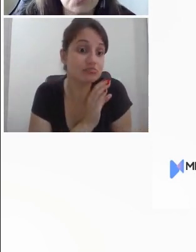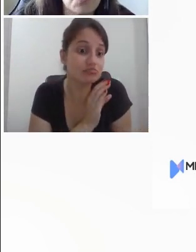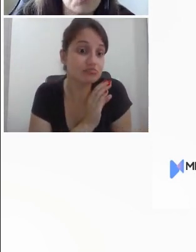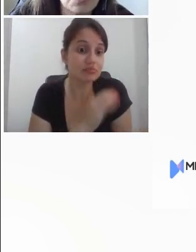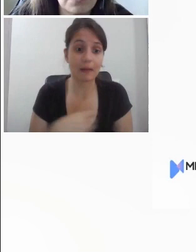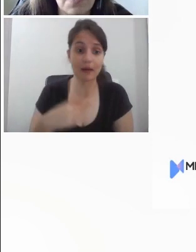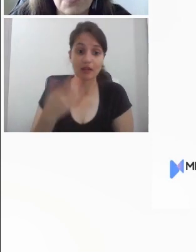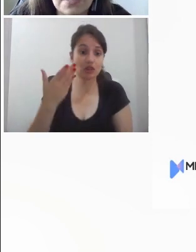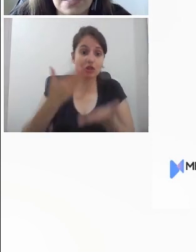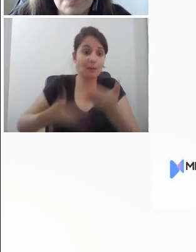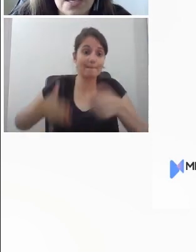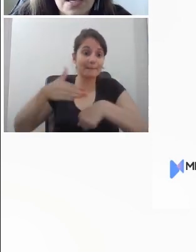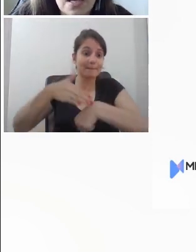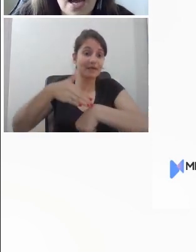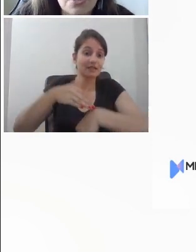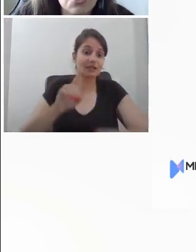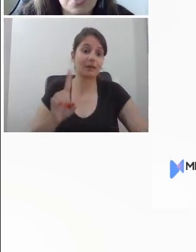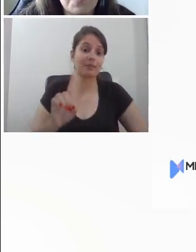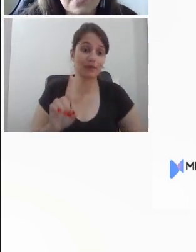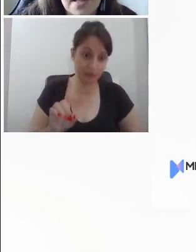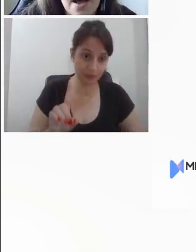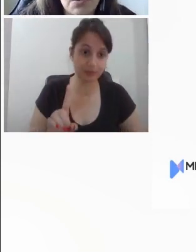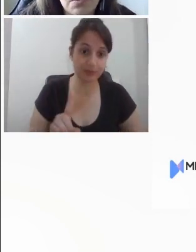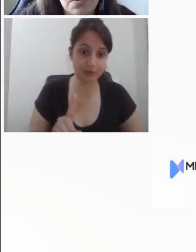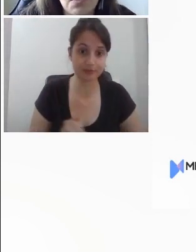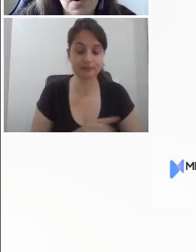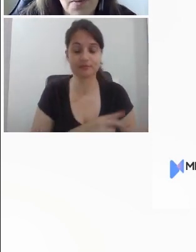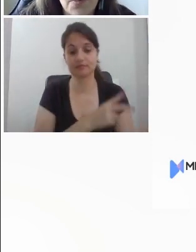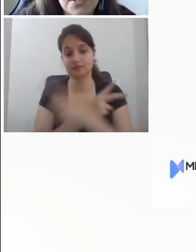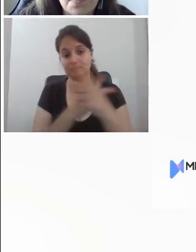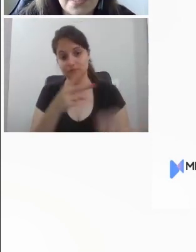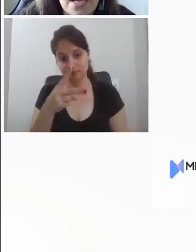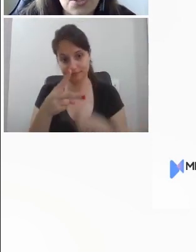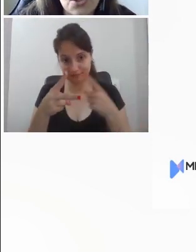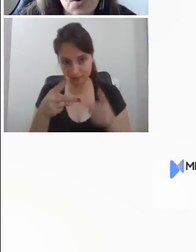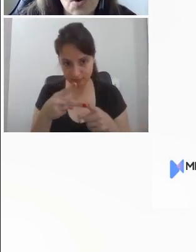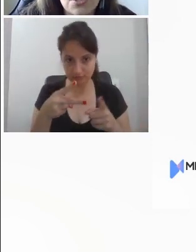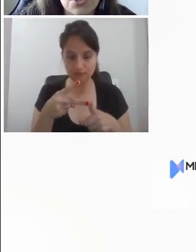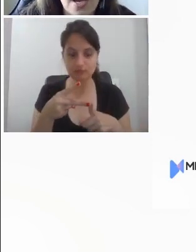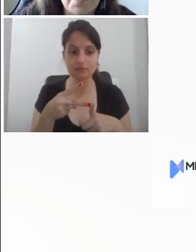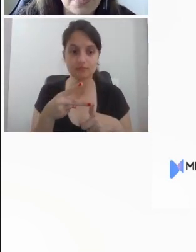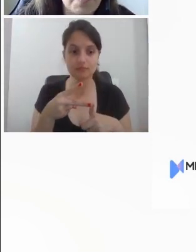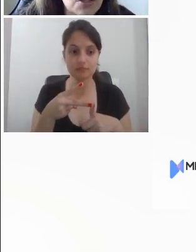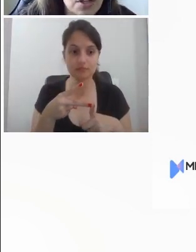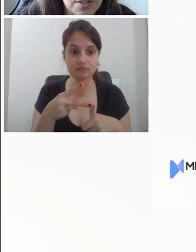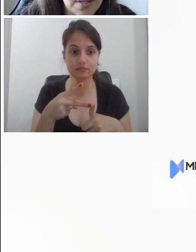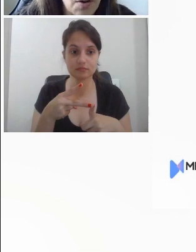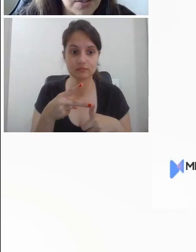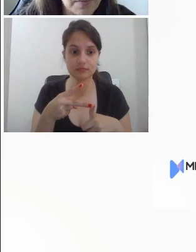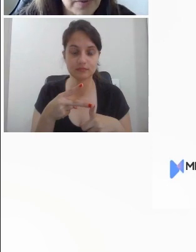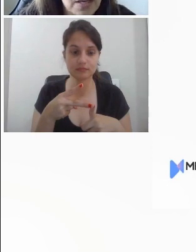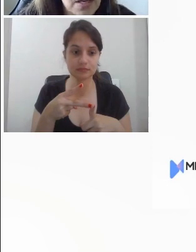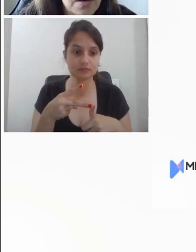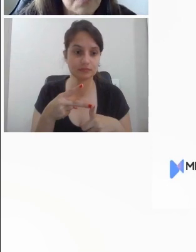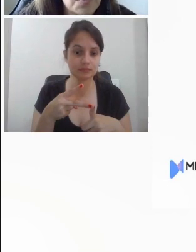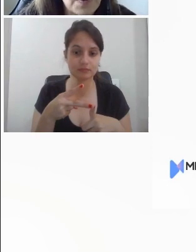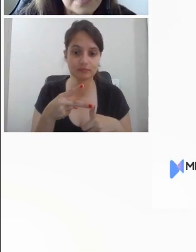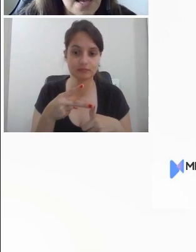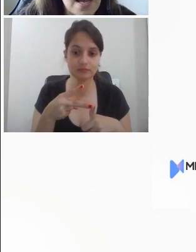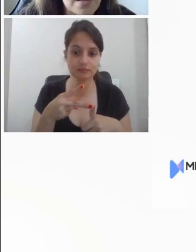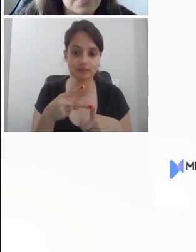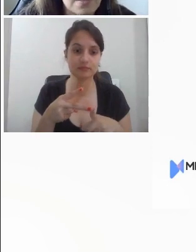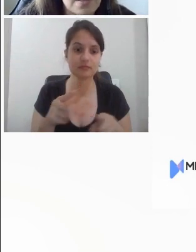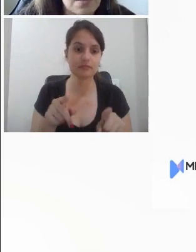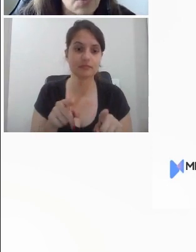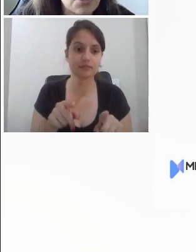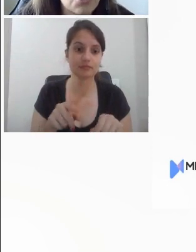Planejando algo que nunca vai fazer a gente também se dá o o a possibilidade de corrigir rapidamente a nossa rota Vamos pensar